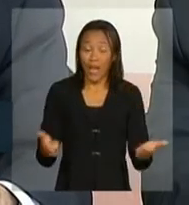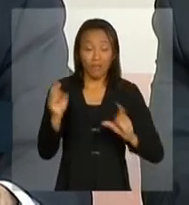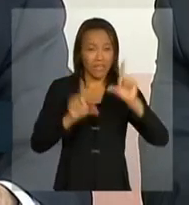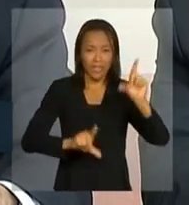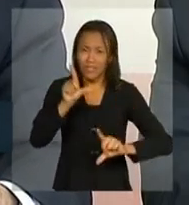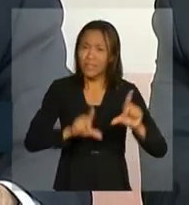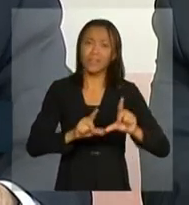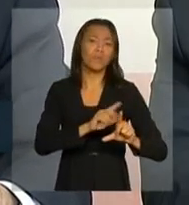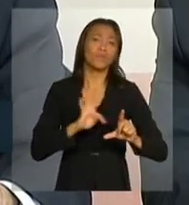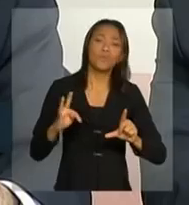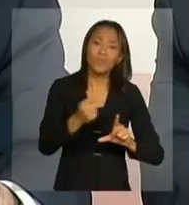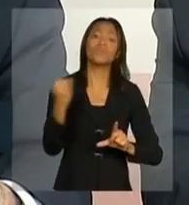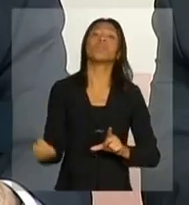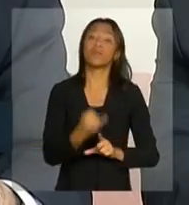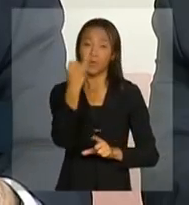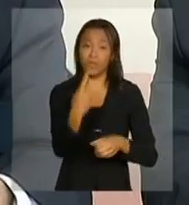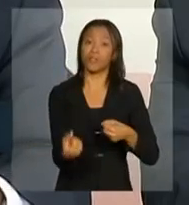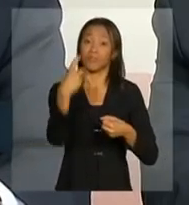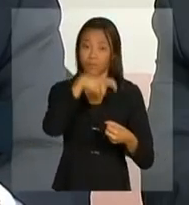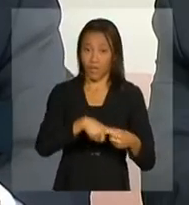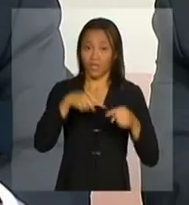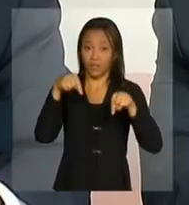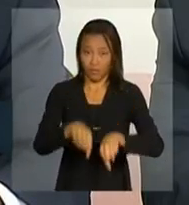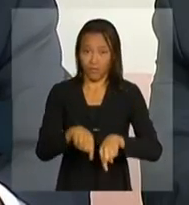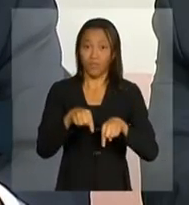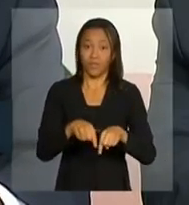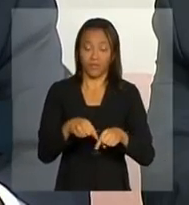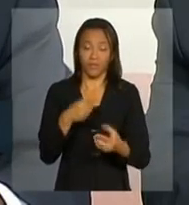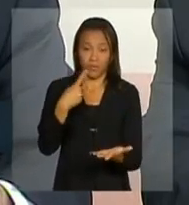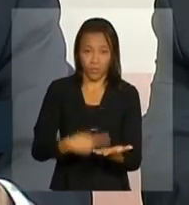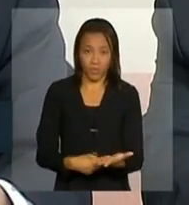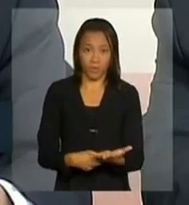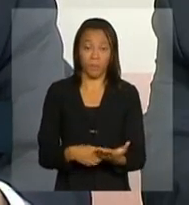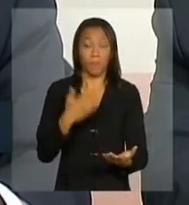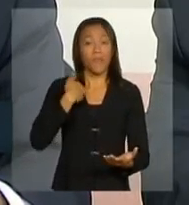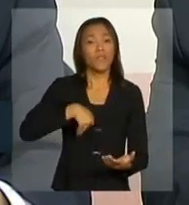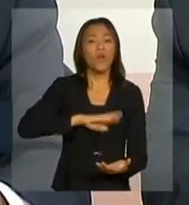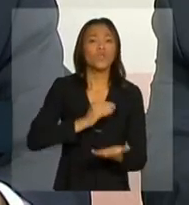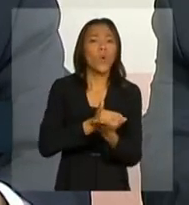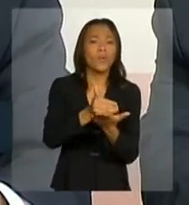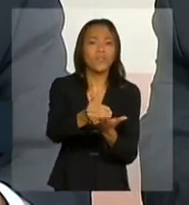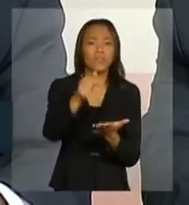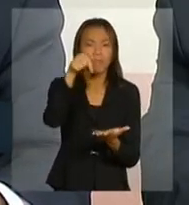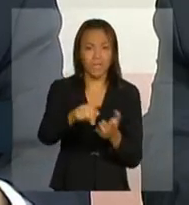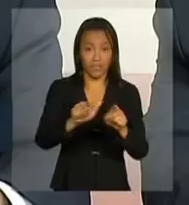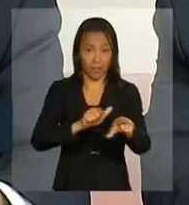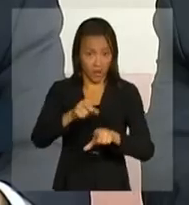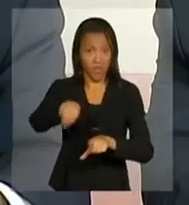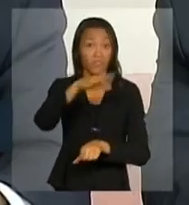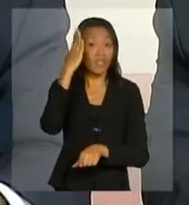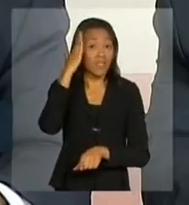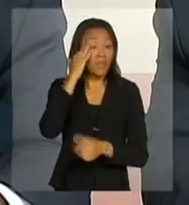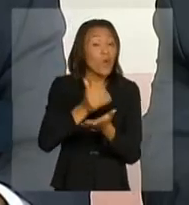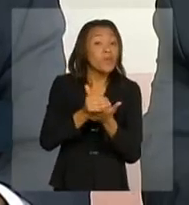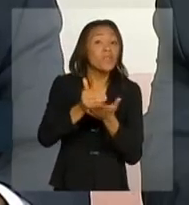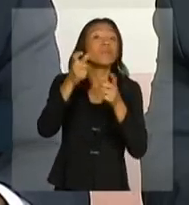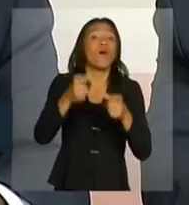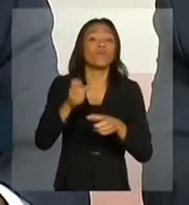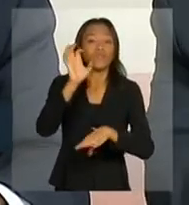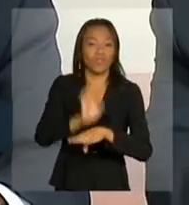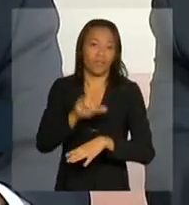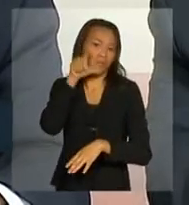importantes parceiros nesta missão. E nós começamos esse trabalho, vocês sabem, por Alagoas.